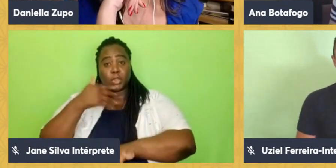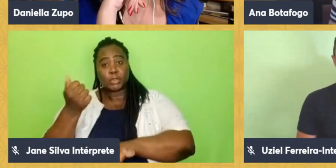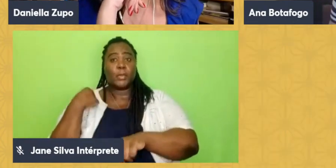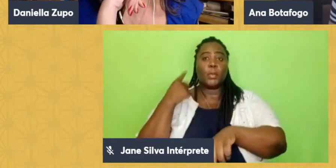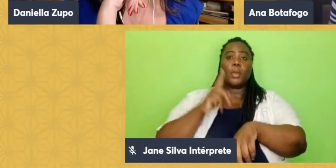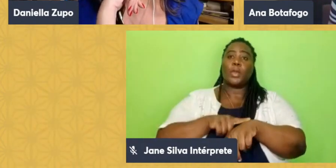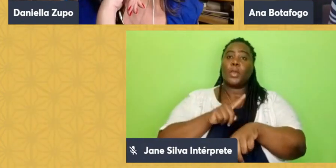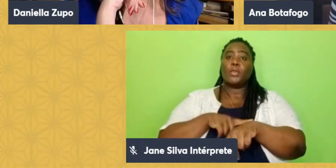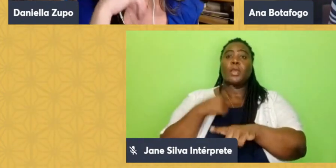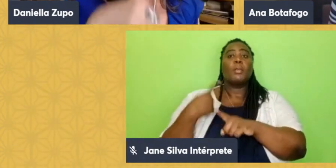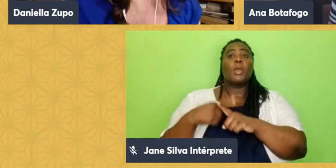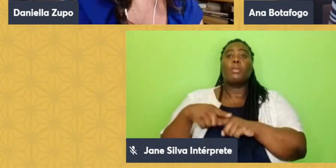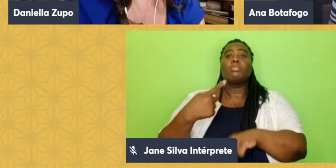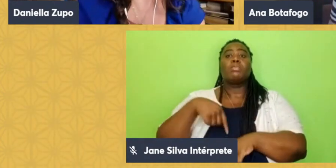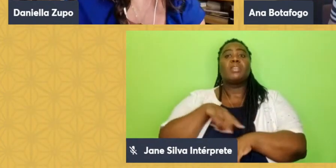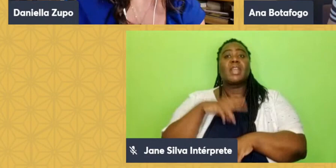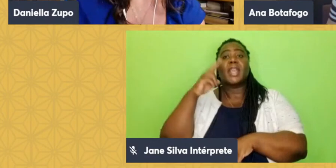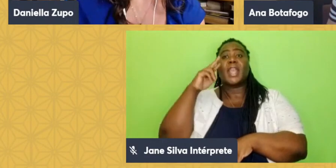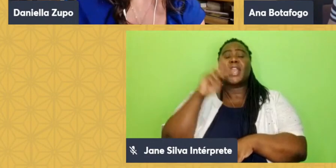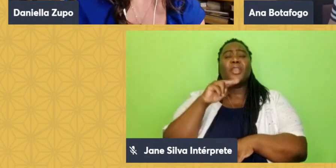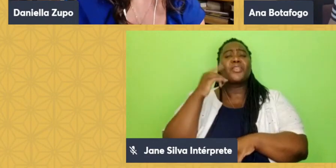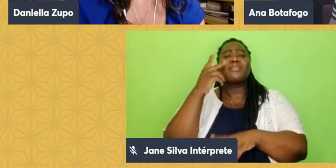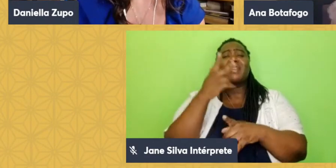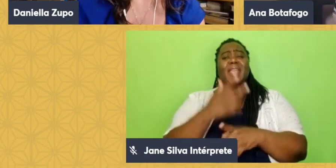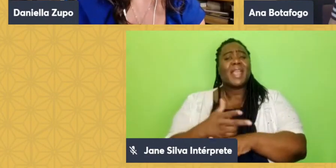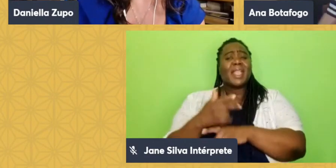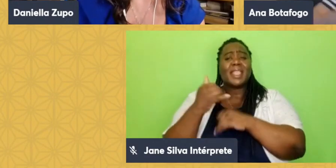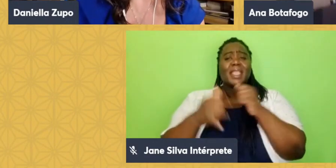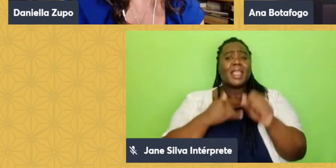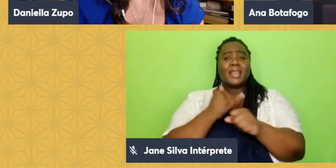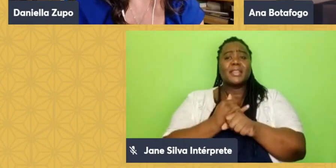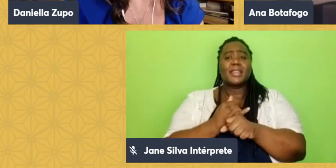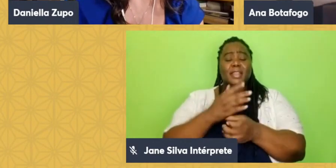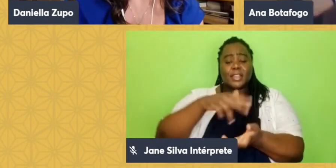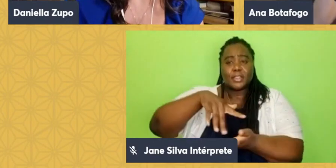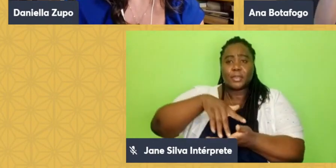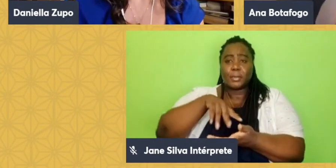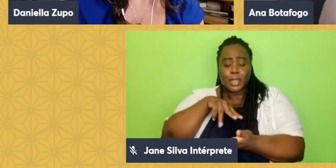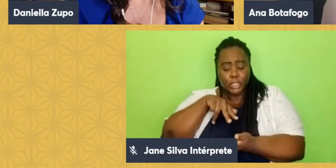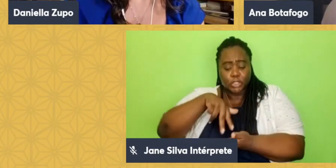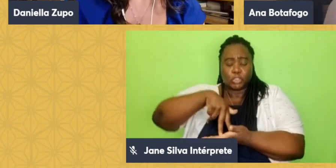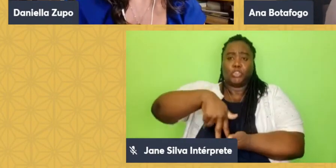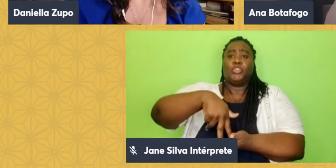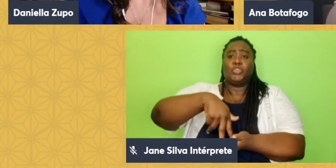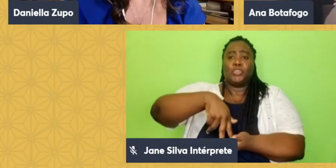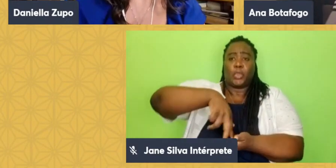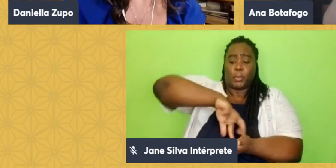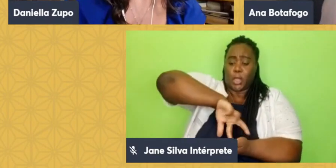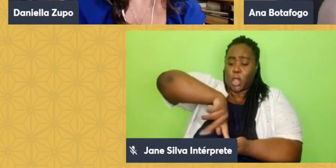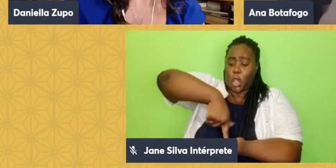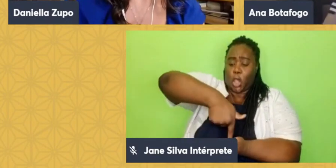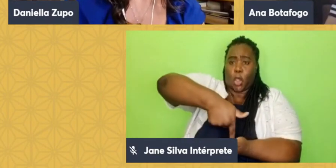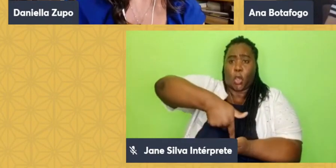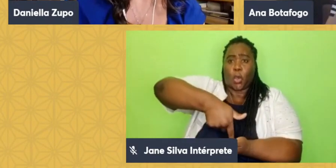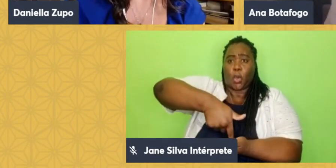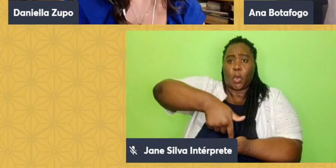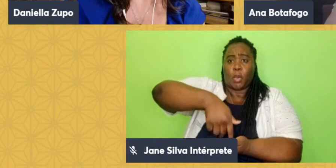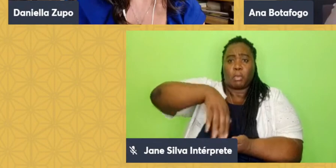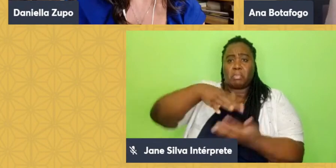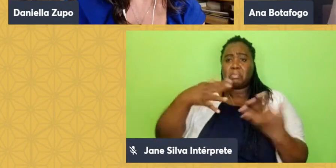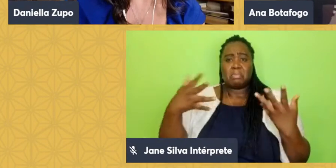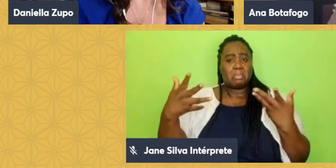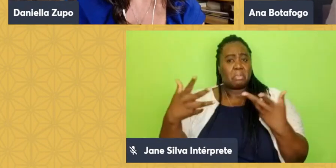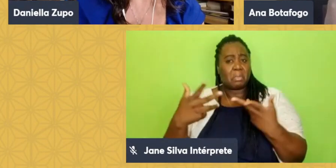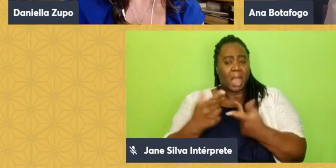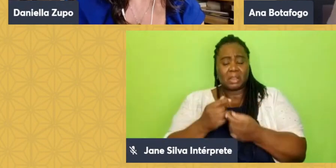longo do tempo porque a gente vê na internet bailarinas que sobem na ponta e rodam com este Fantástico